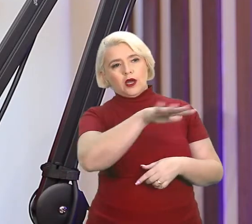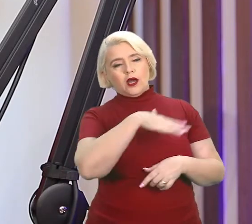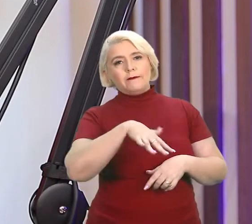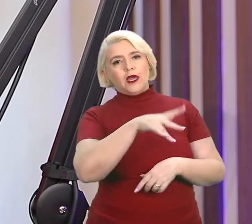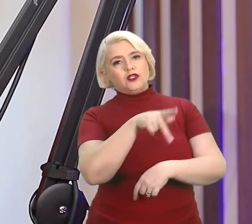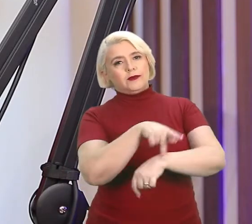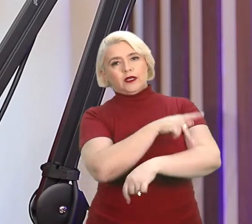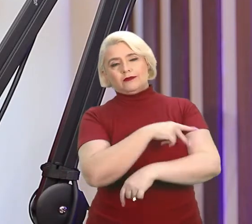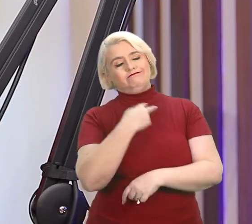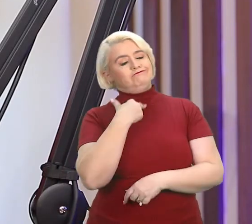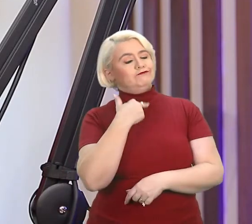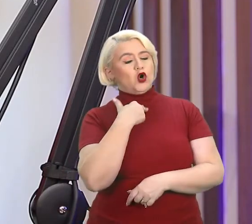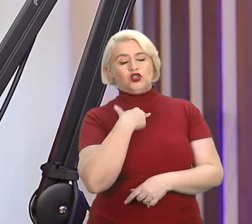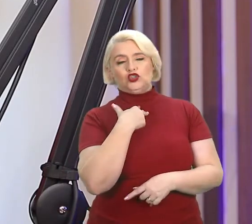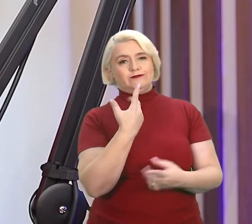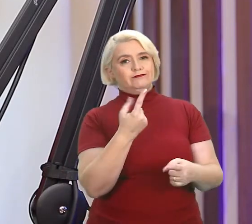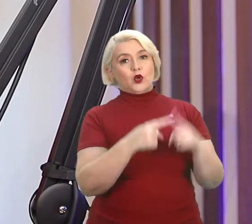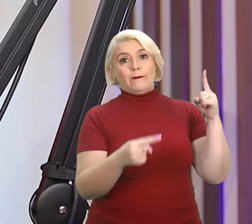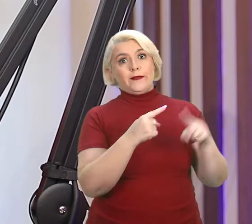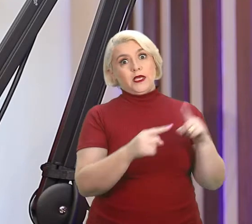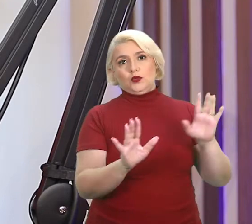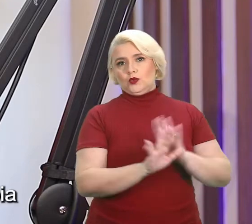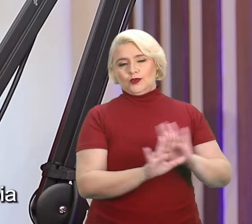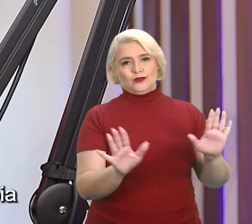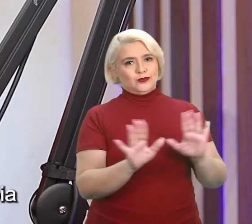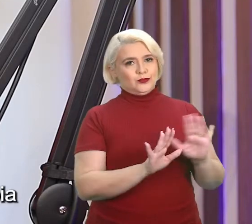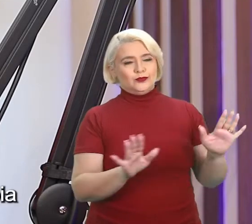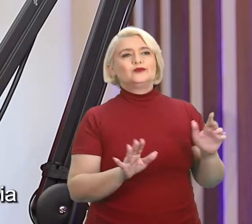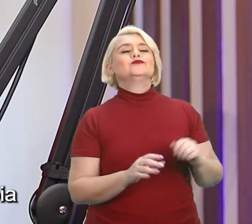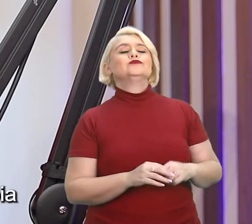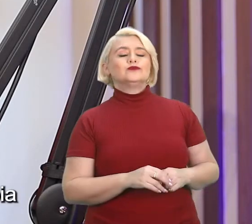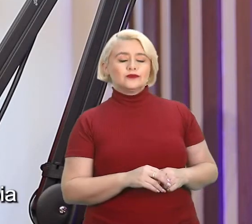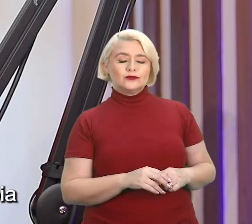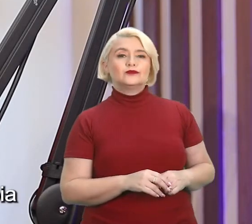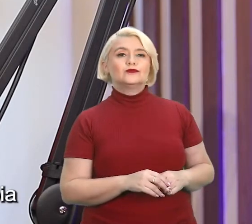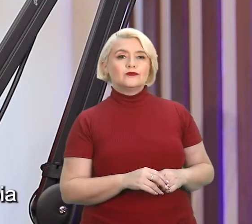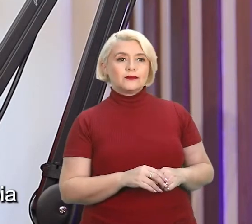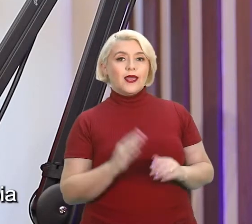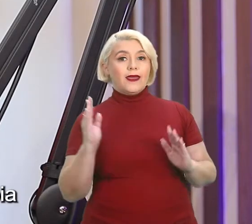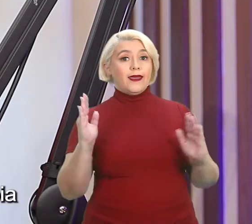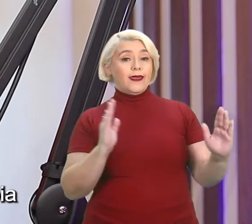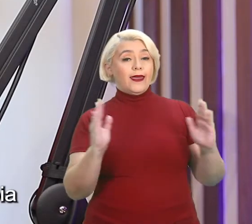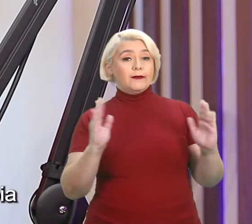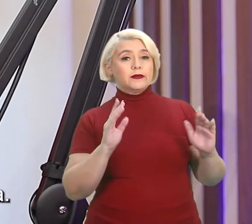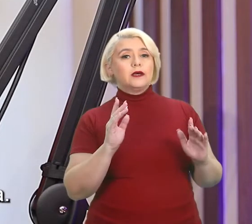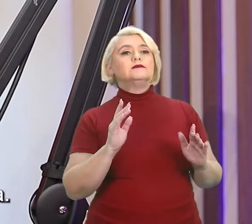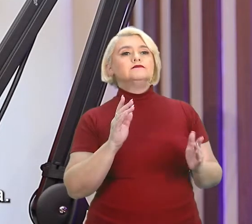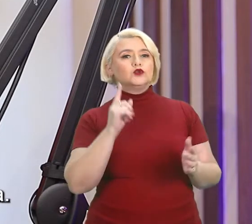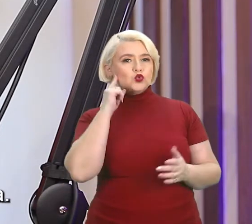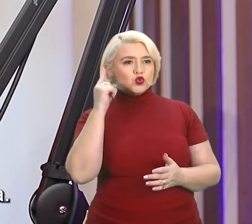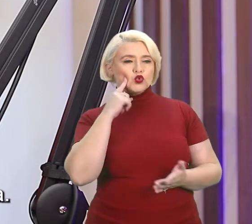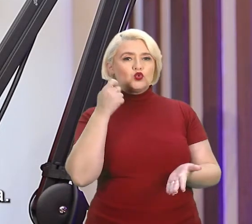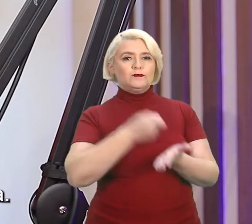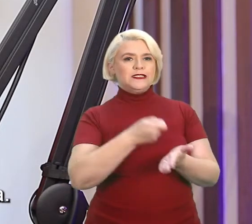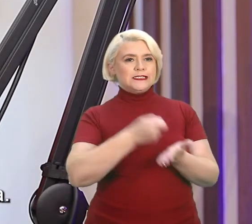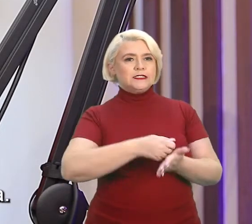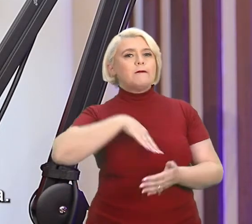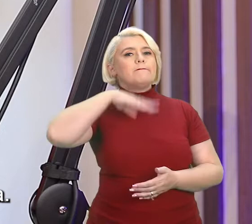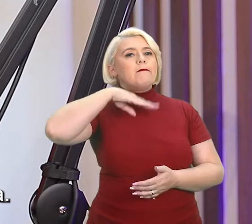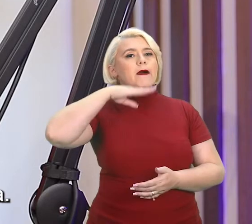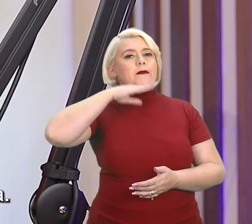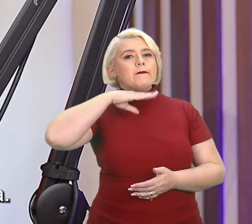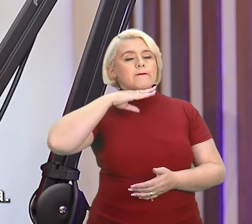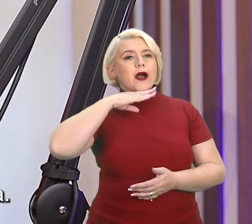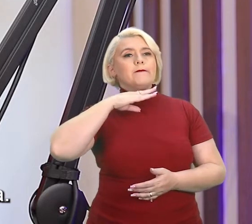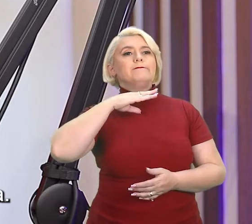isso não era permitido, né? Era a época que realmente o surdo tinha que fazer terapia e falar para ser gente.